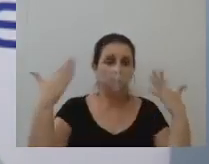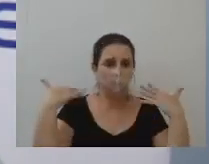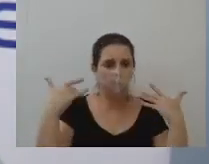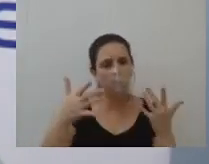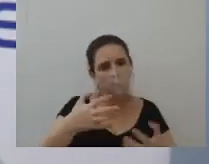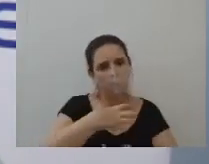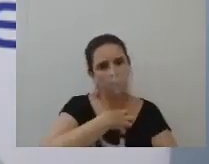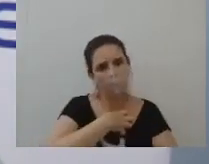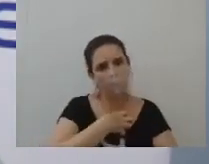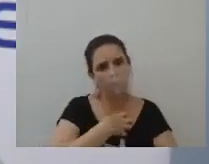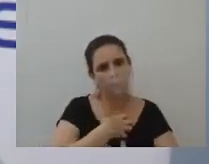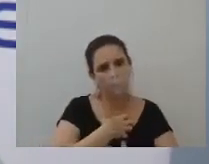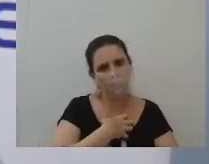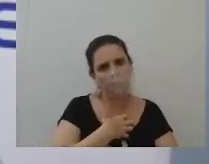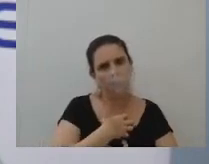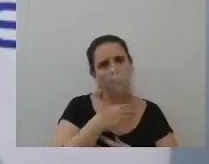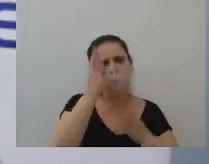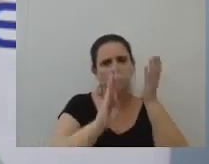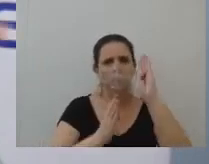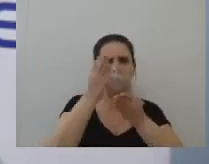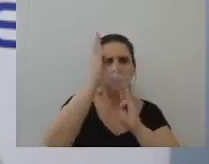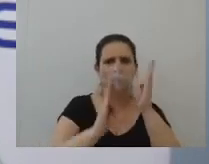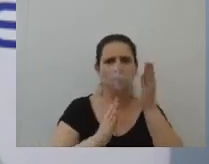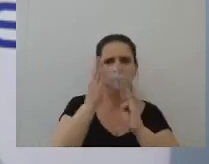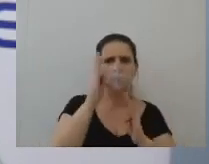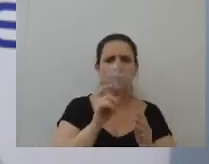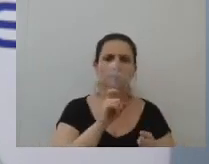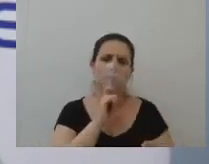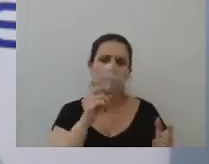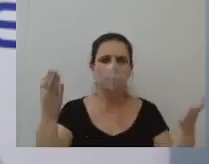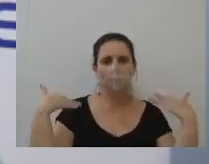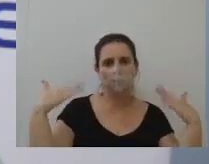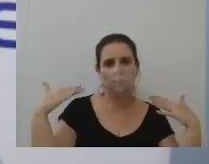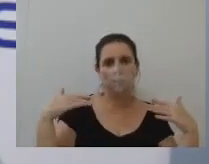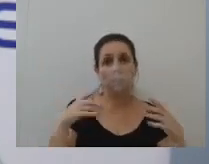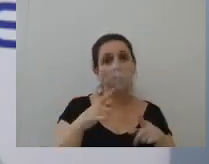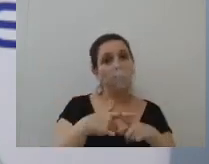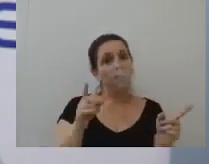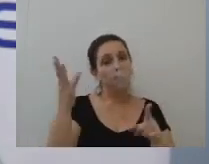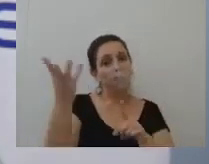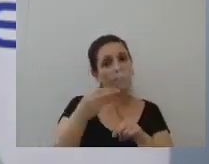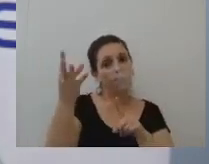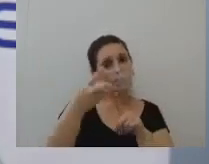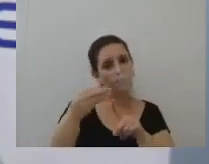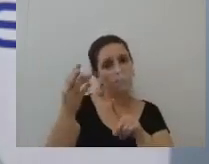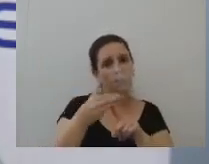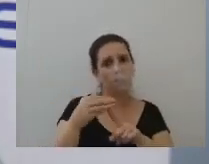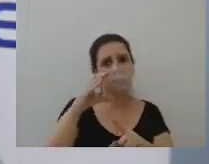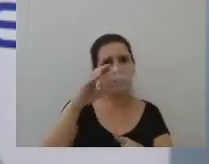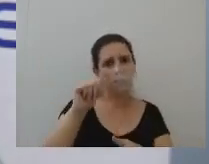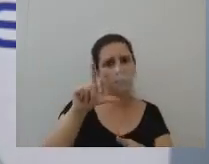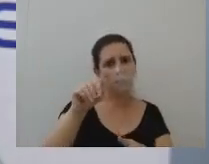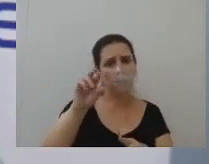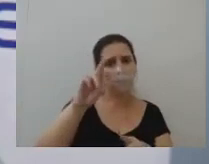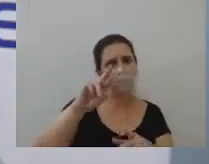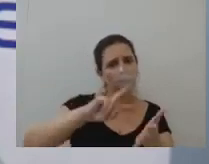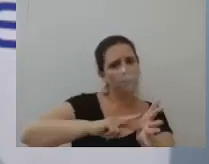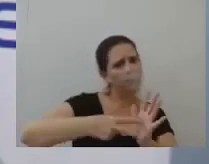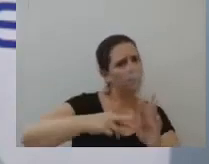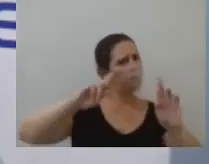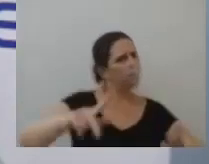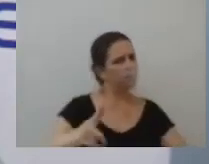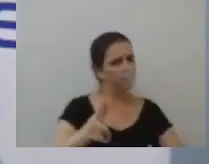a sensação que nós temos. Em biologia a gente vai falar frio e calor. Mas na física, o calor tem outro